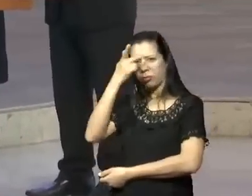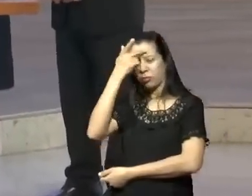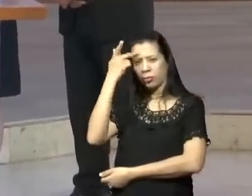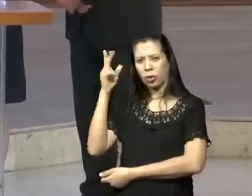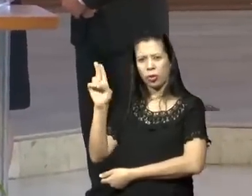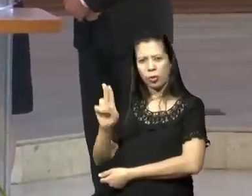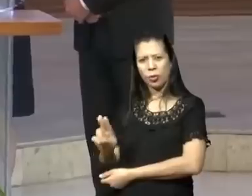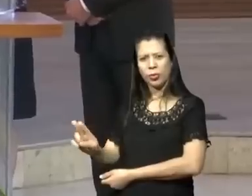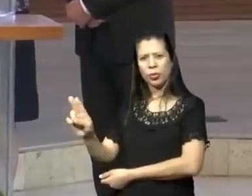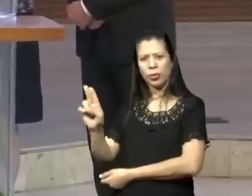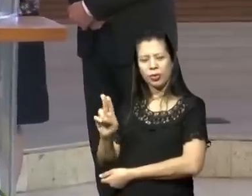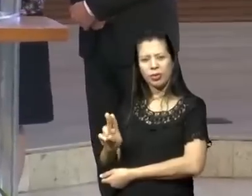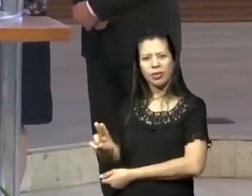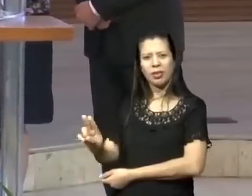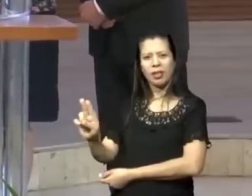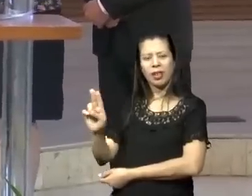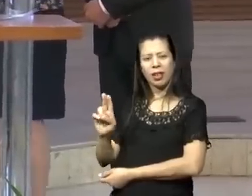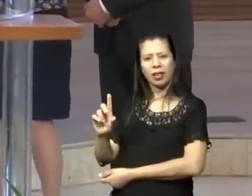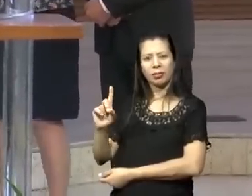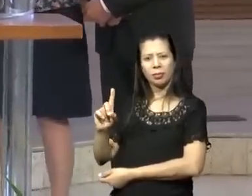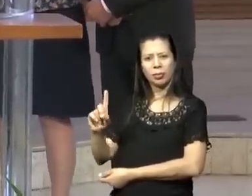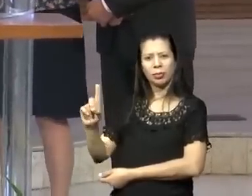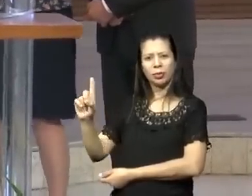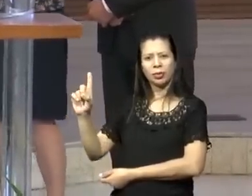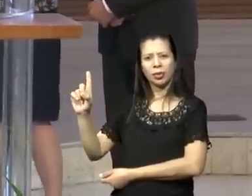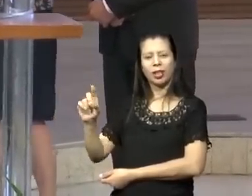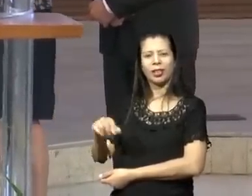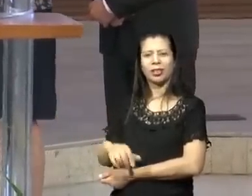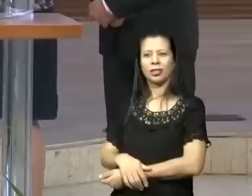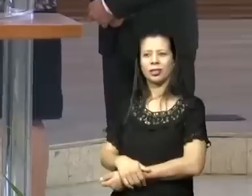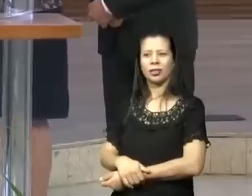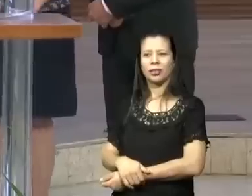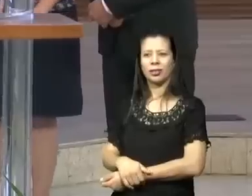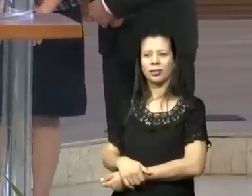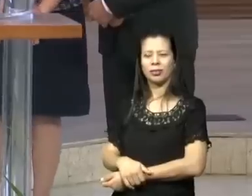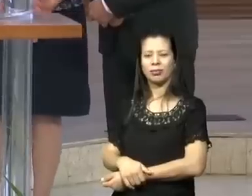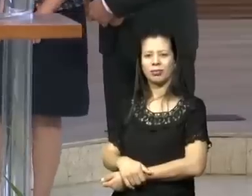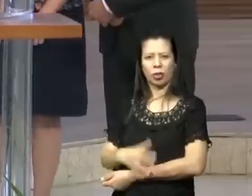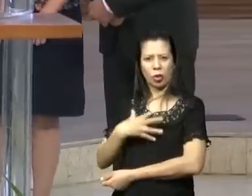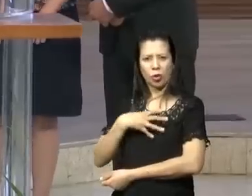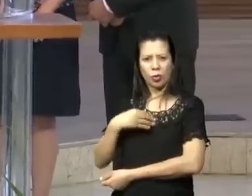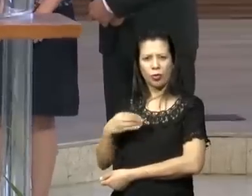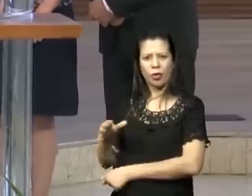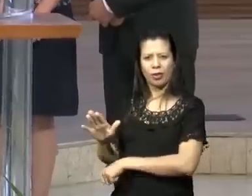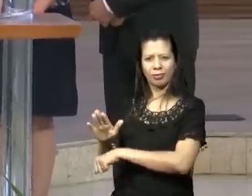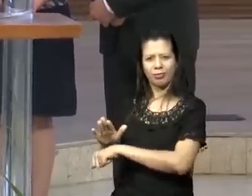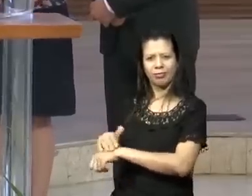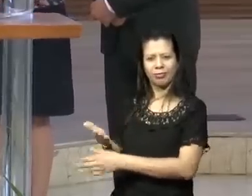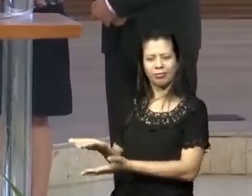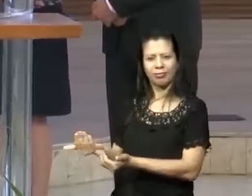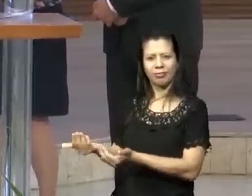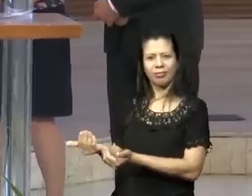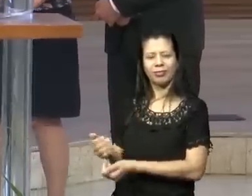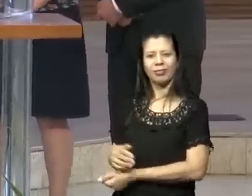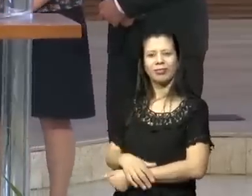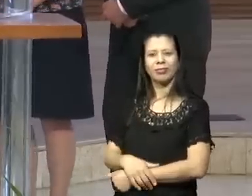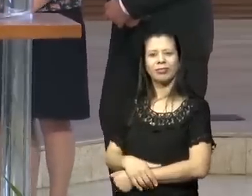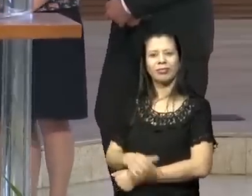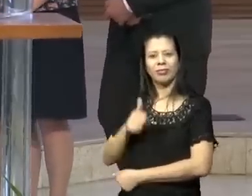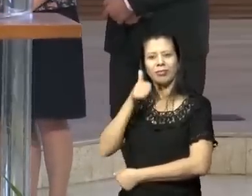Ah vem cá vem cá vem cá Mayara traz o Arthur o Arthur vem cá Arthur o Arthur a Mayara